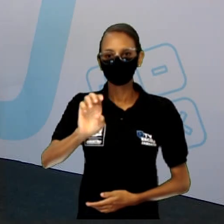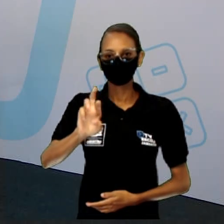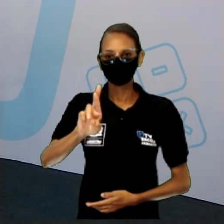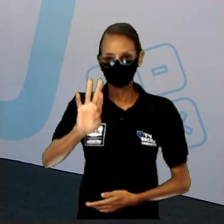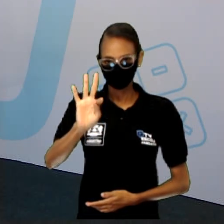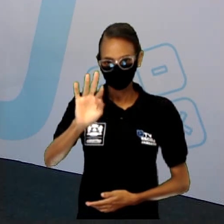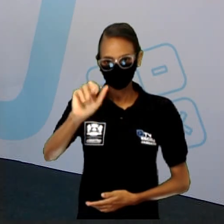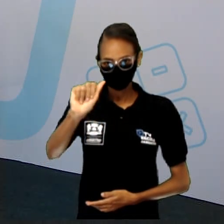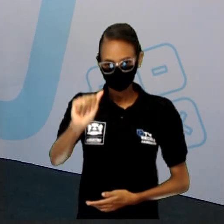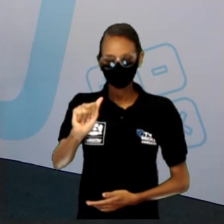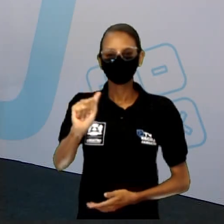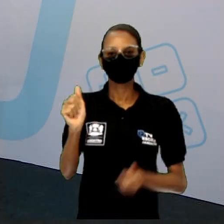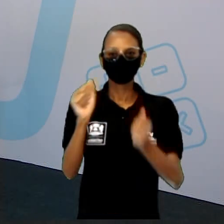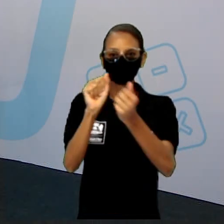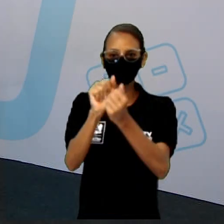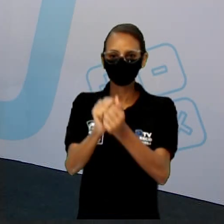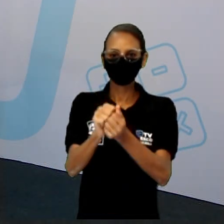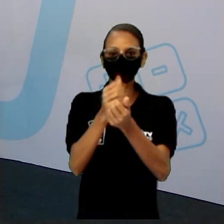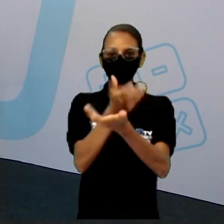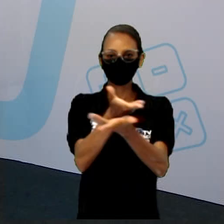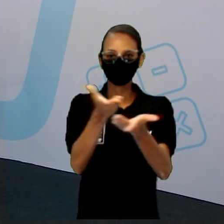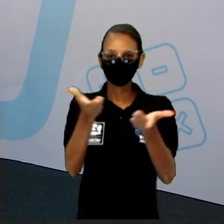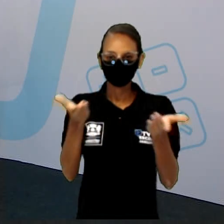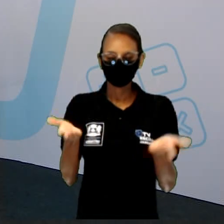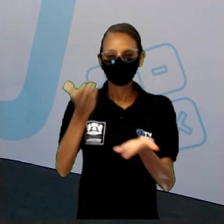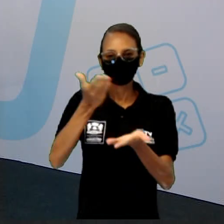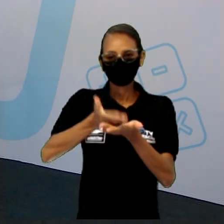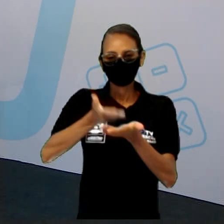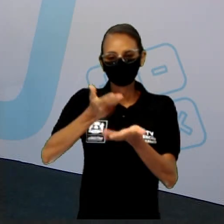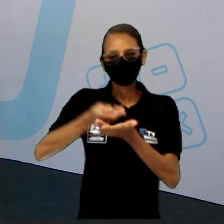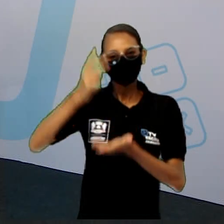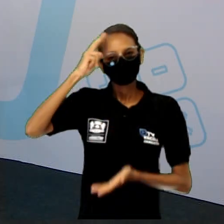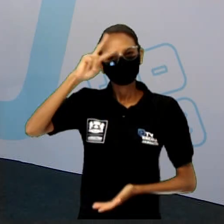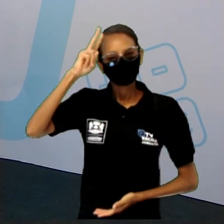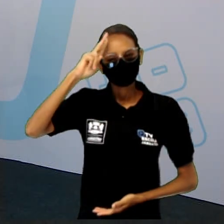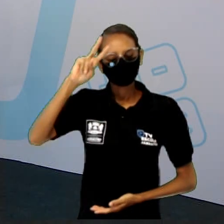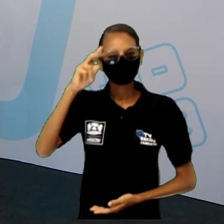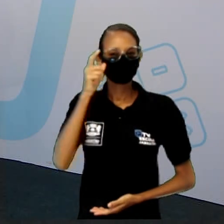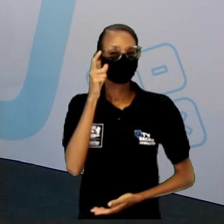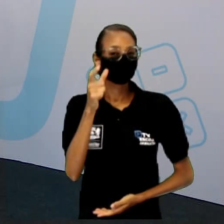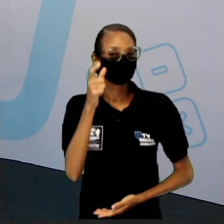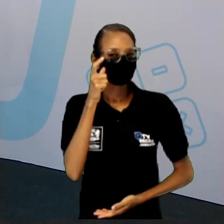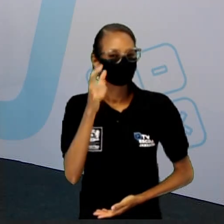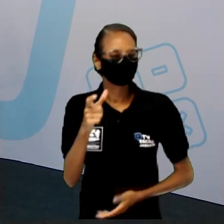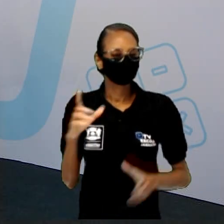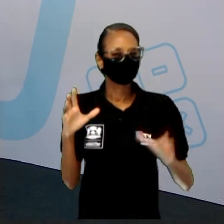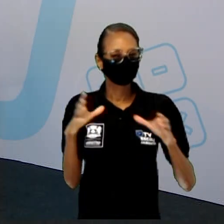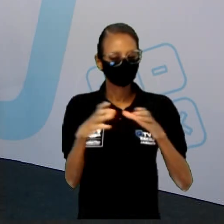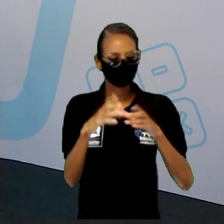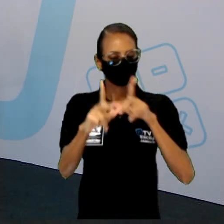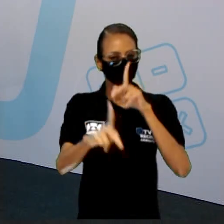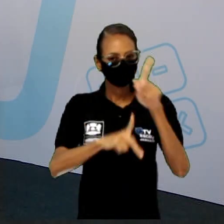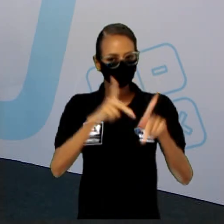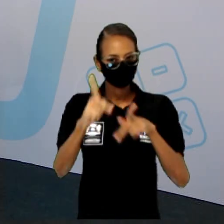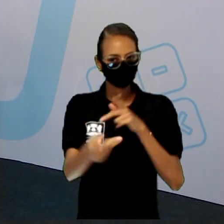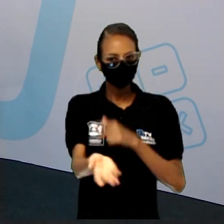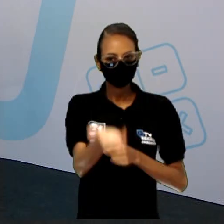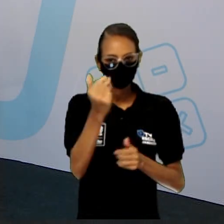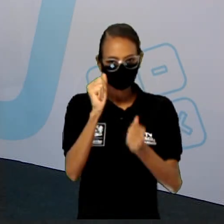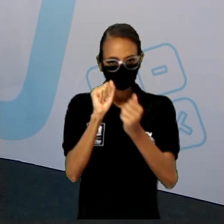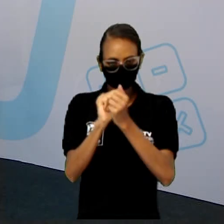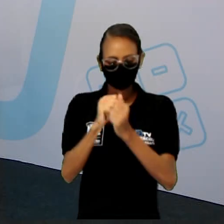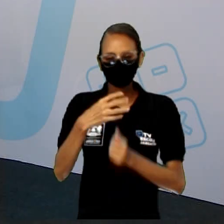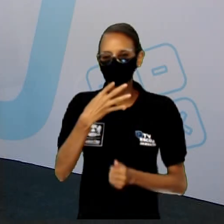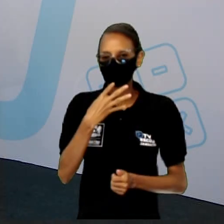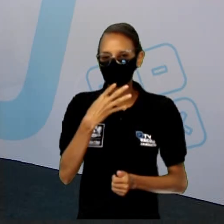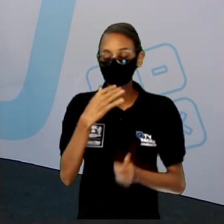na aula de hoje apresentando aí uma história bem interessante sobre um povo da Antiguidade. Então vem comigo aqui conhecer um pouco